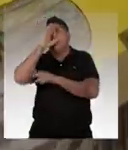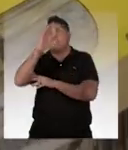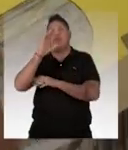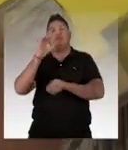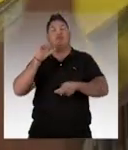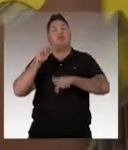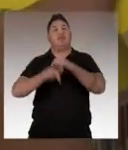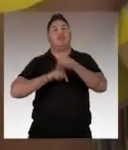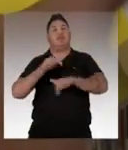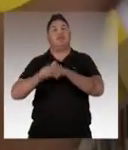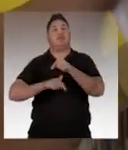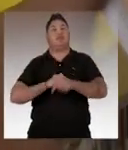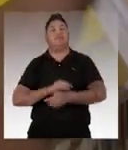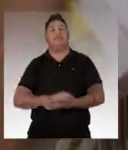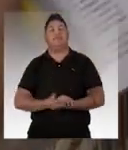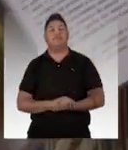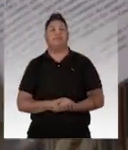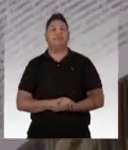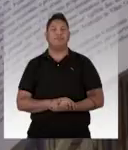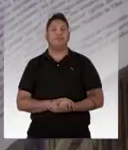trabalhista.